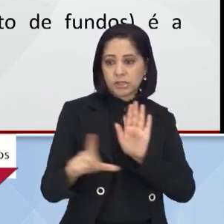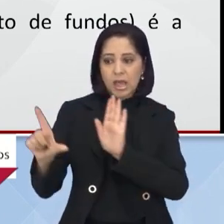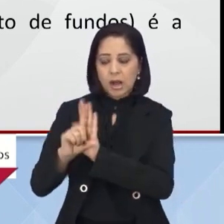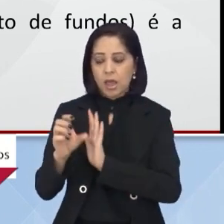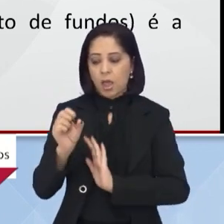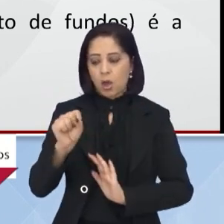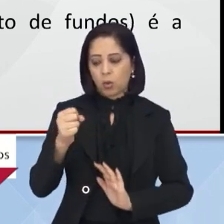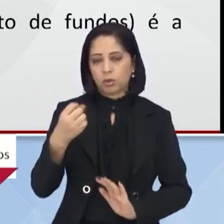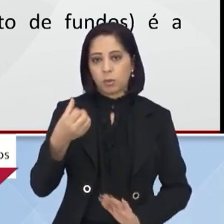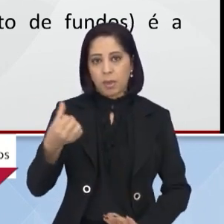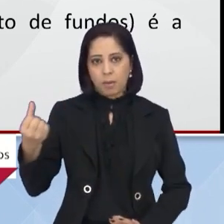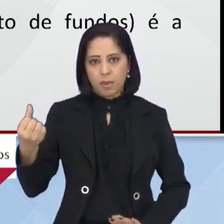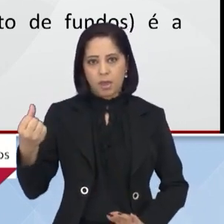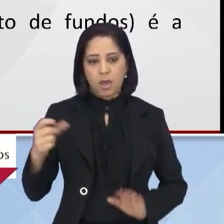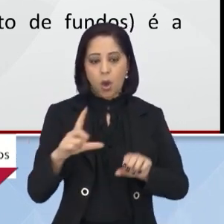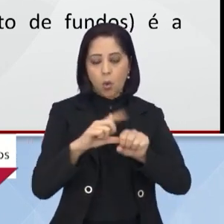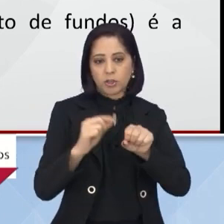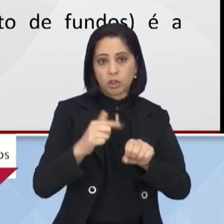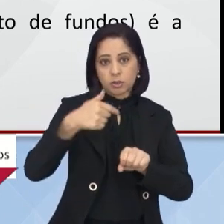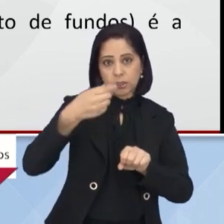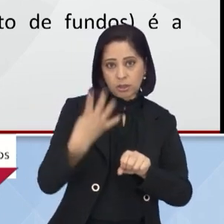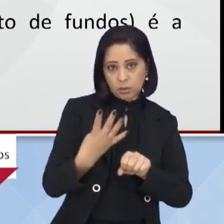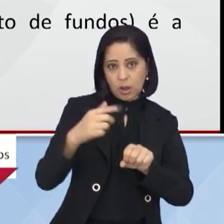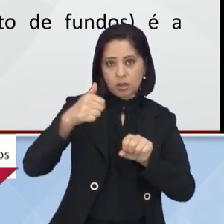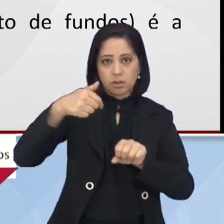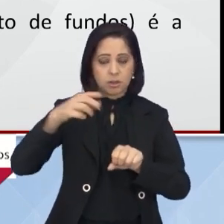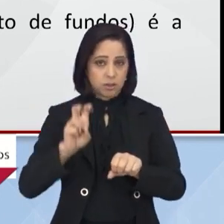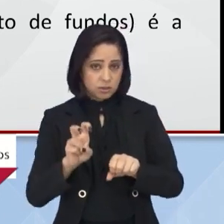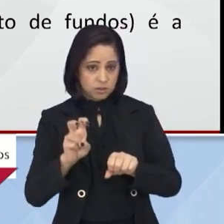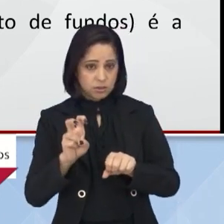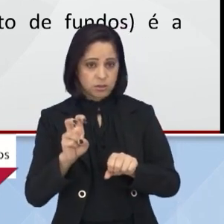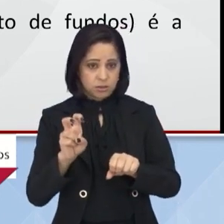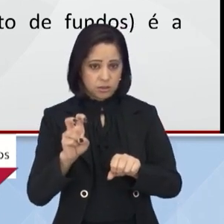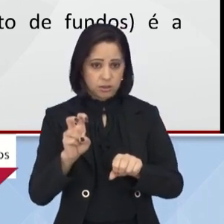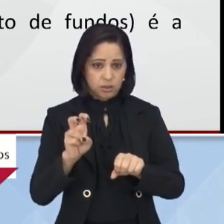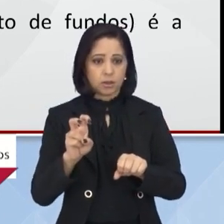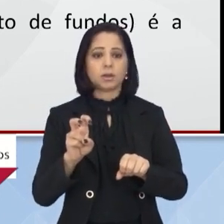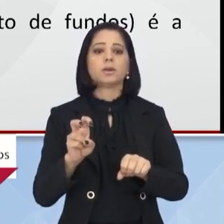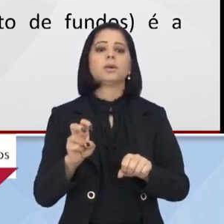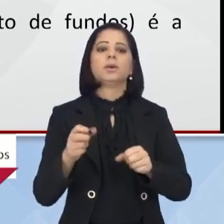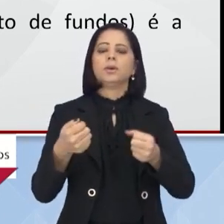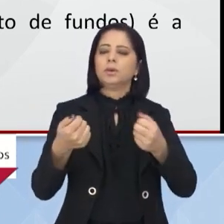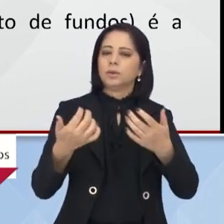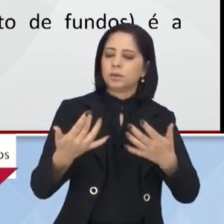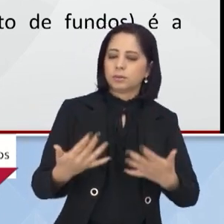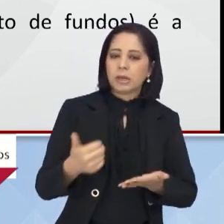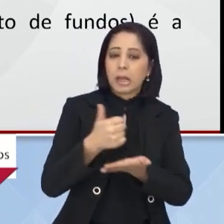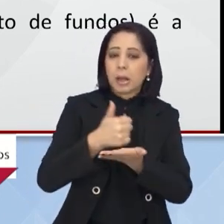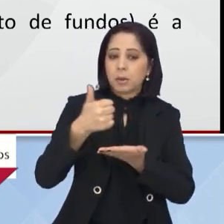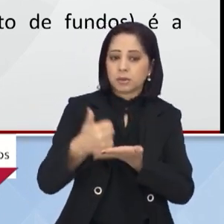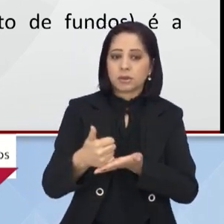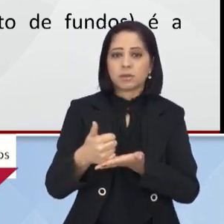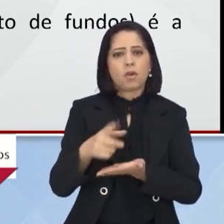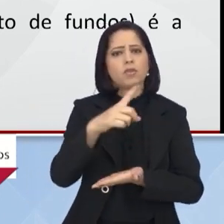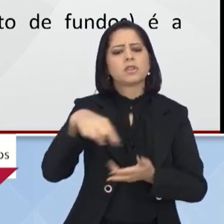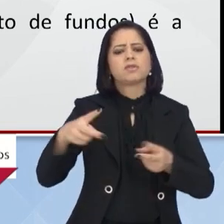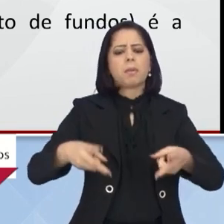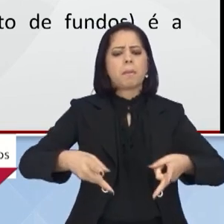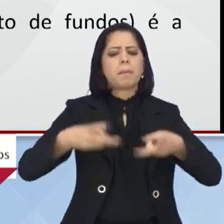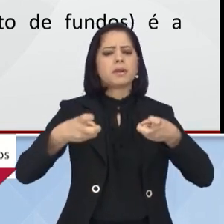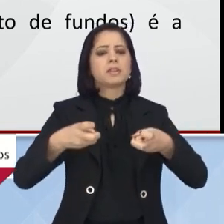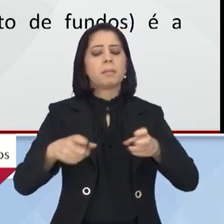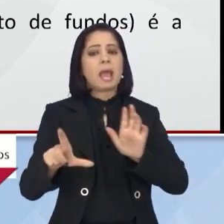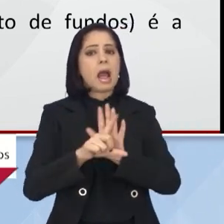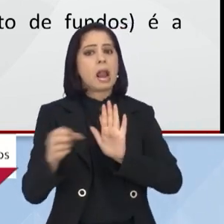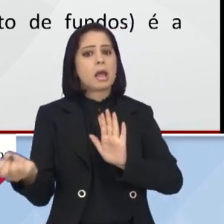os artigos 74 e 75 que falam de contratação direta né dispensa de licitação inexigibilidade vocês vão reparar que a nova lei